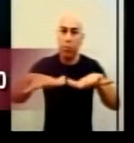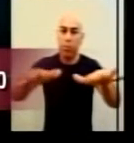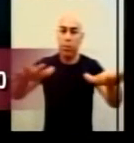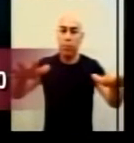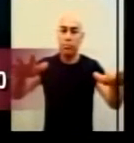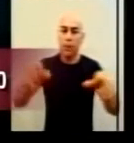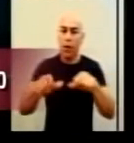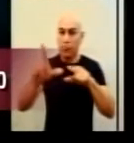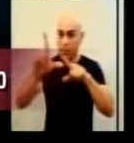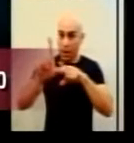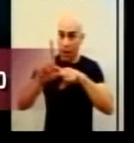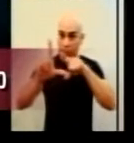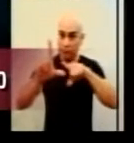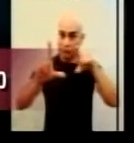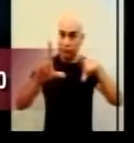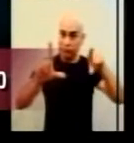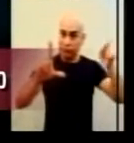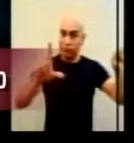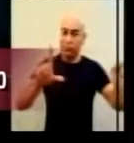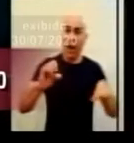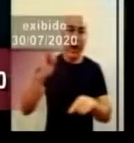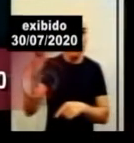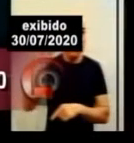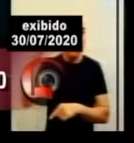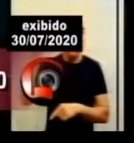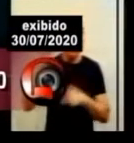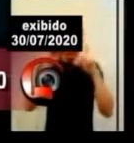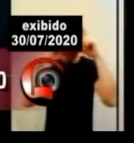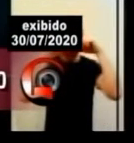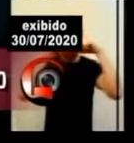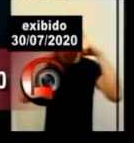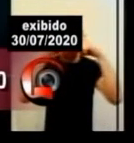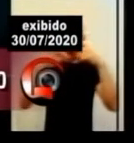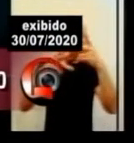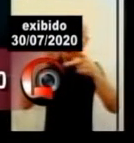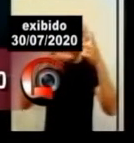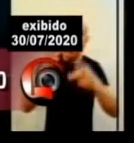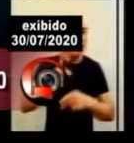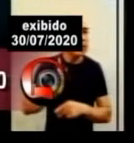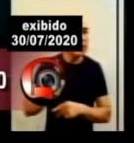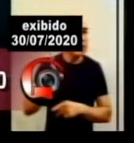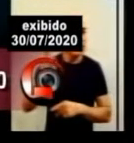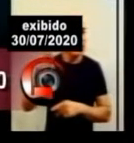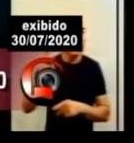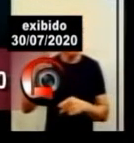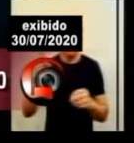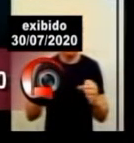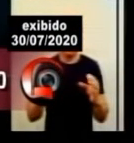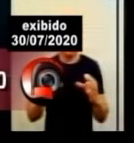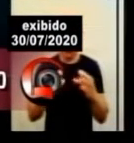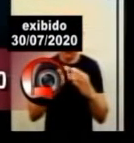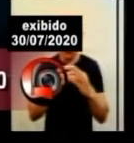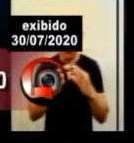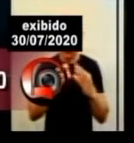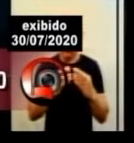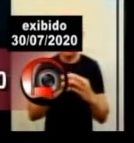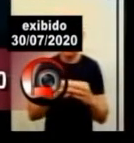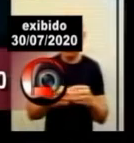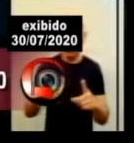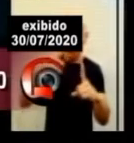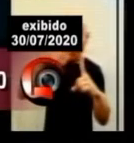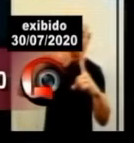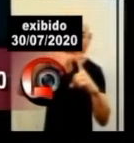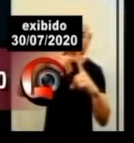né, e é importante mesmo, ele frisa muito isso junto conosco no comitê, que o nosso percentual de positividade,